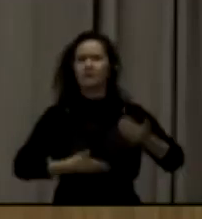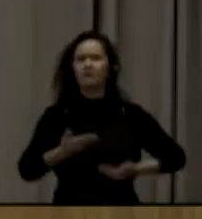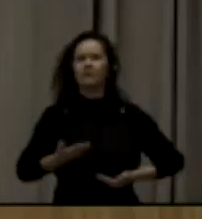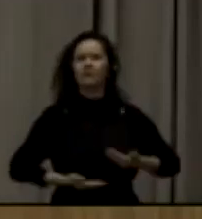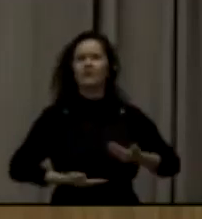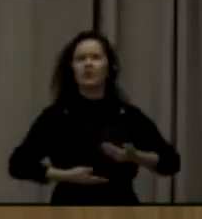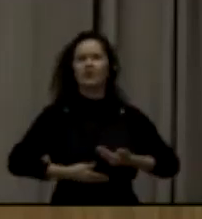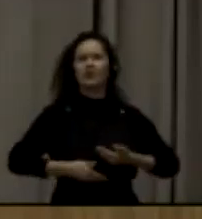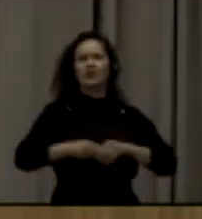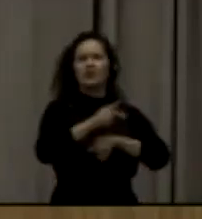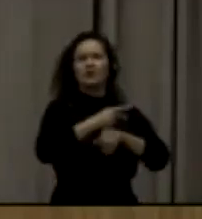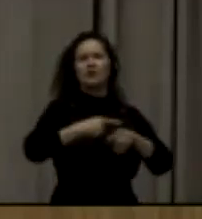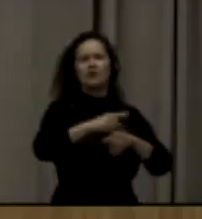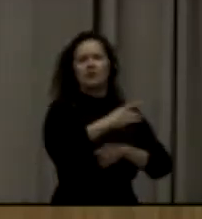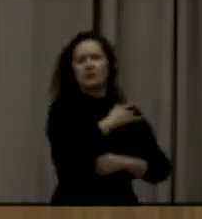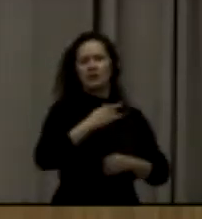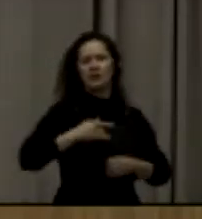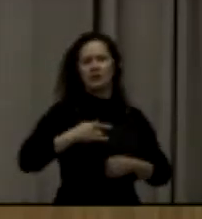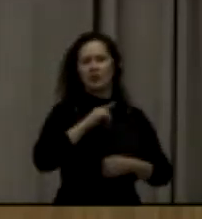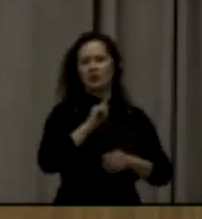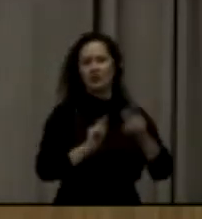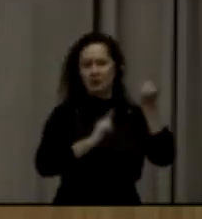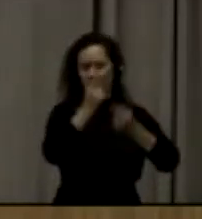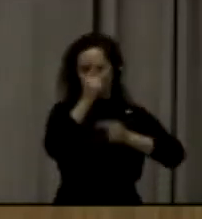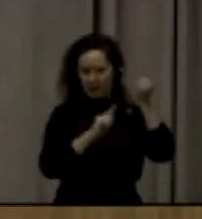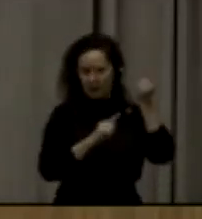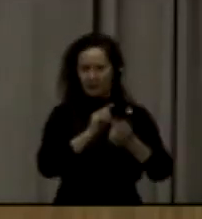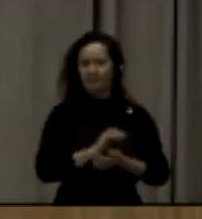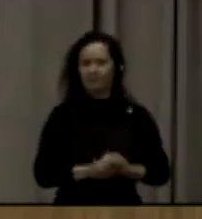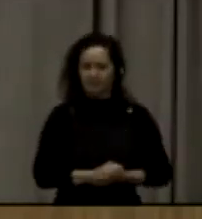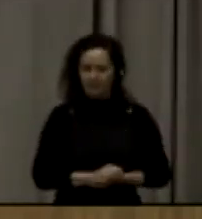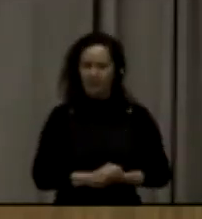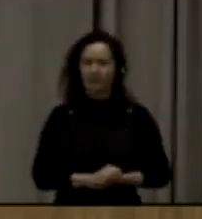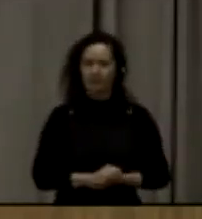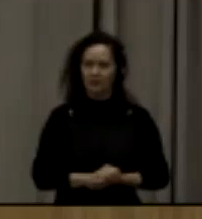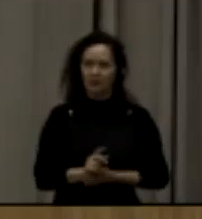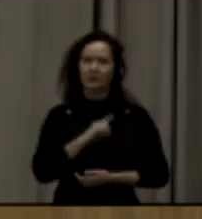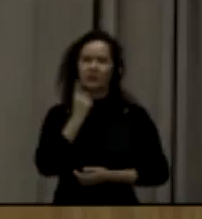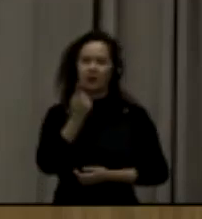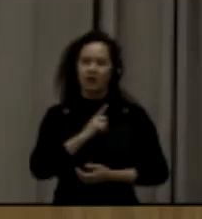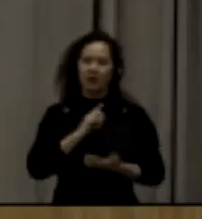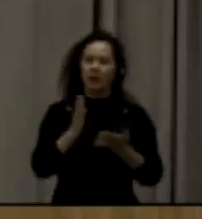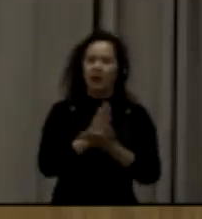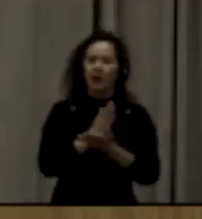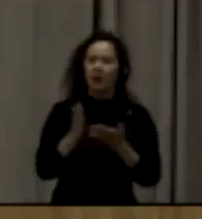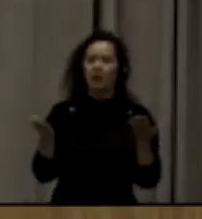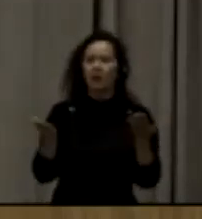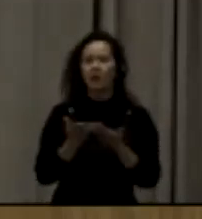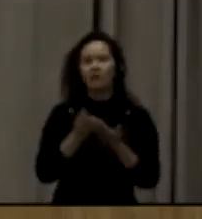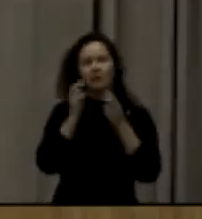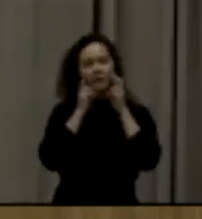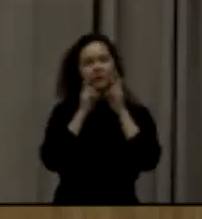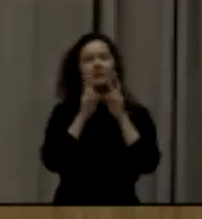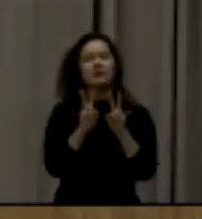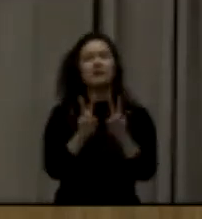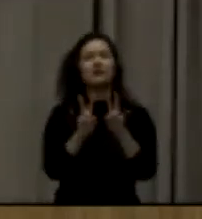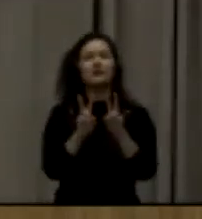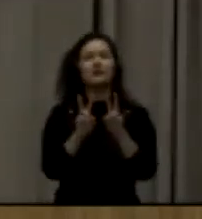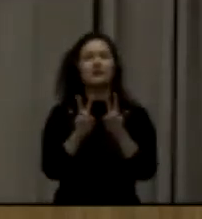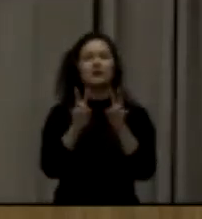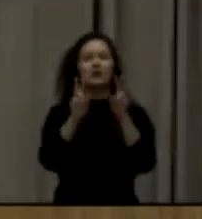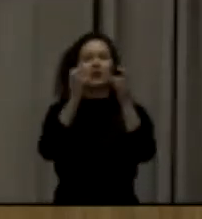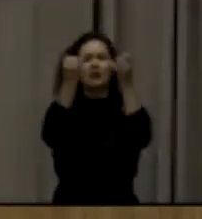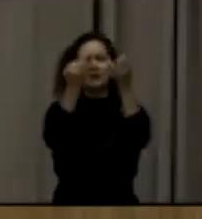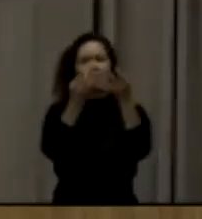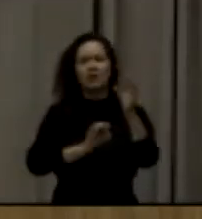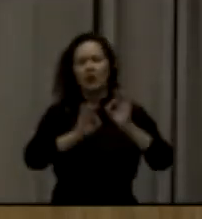Serviço Nacional da Saúde. Neste caso, nós temos aí algo que está totalmente